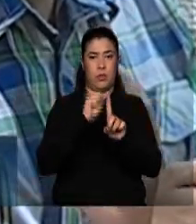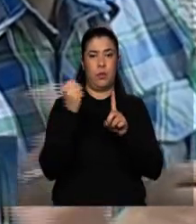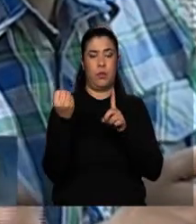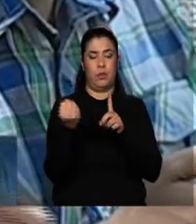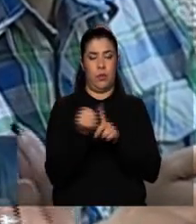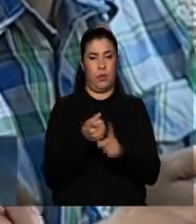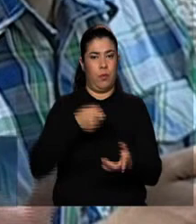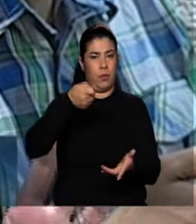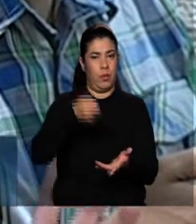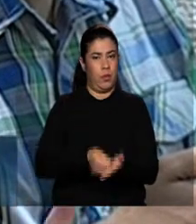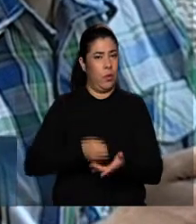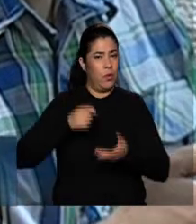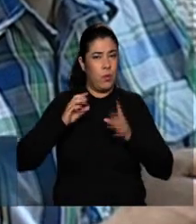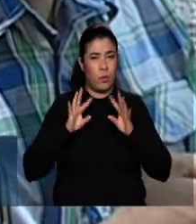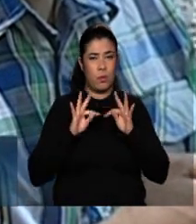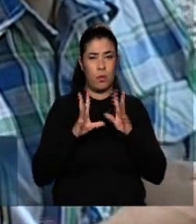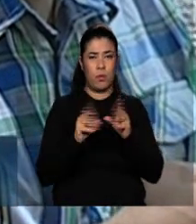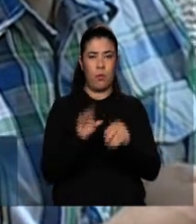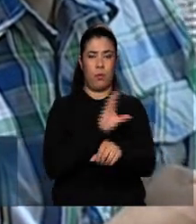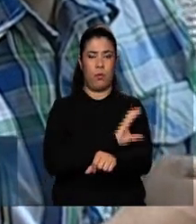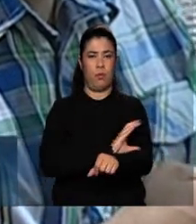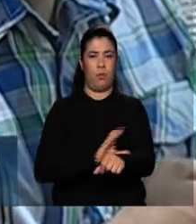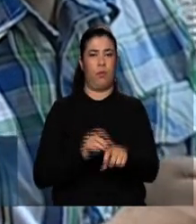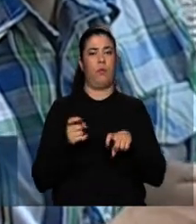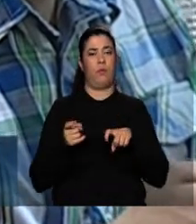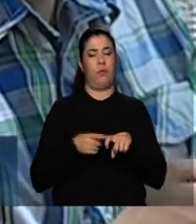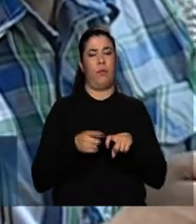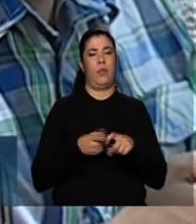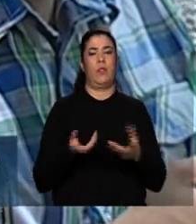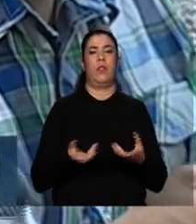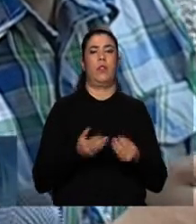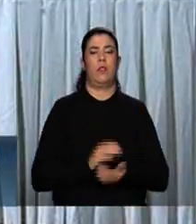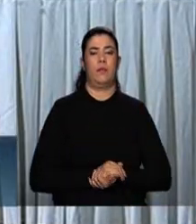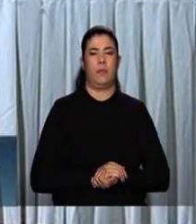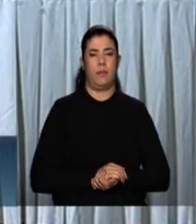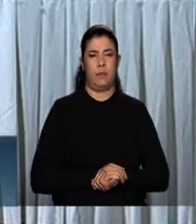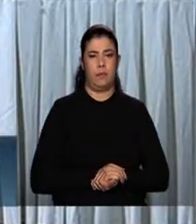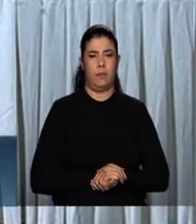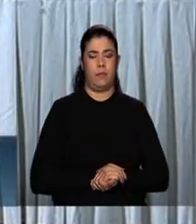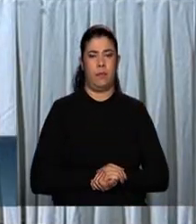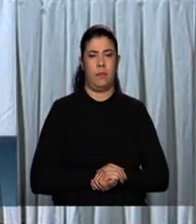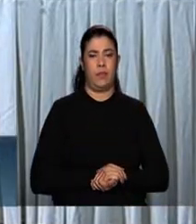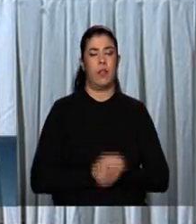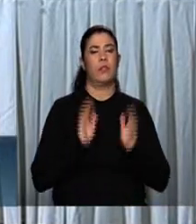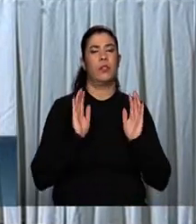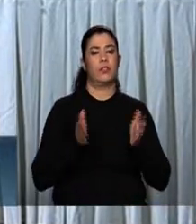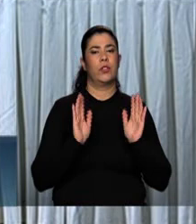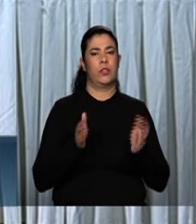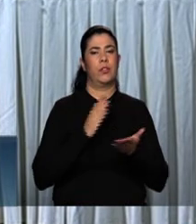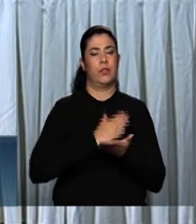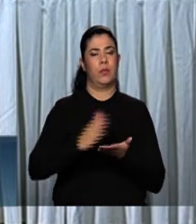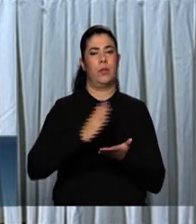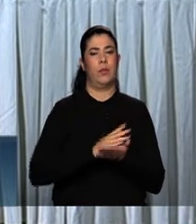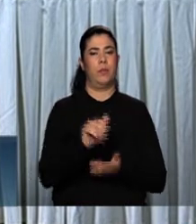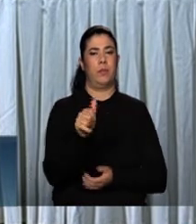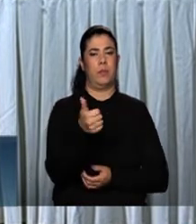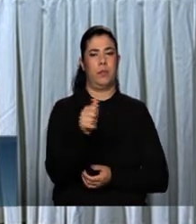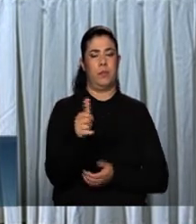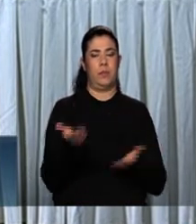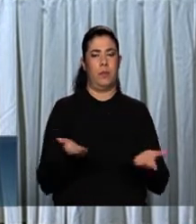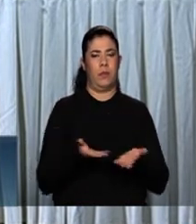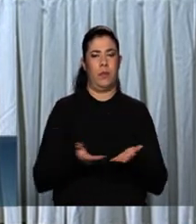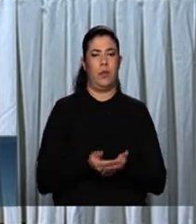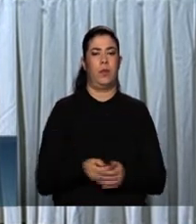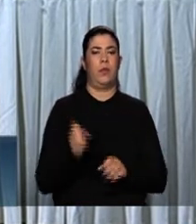cursos ou para todos os cursos de medicina no país. Não, a avaliação já conta agora, né, Marta? Ela já entra a partir